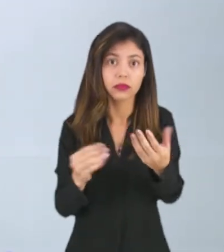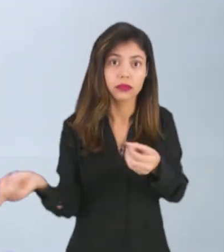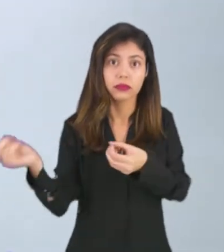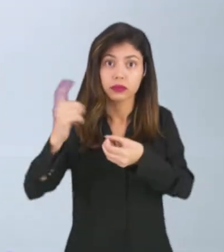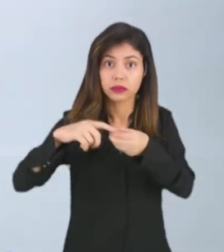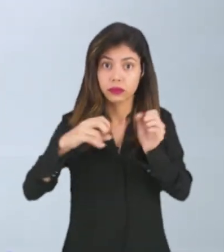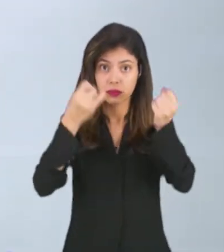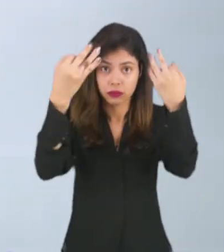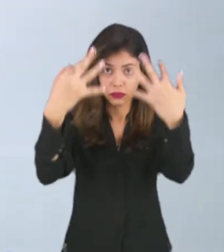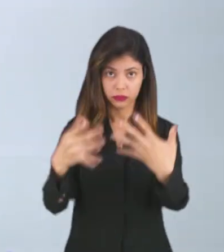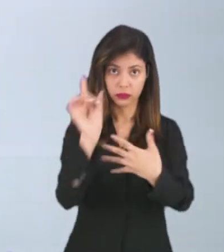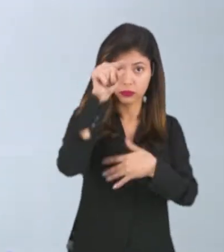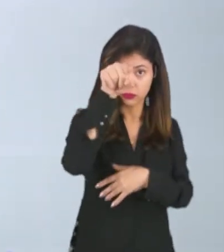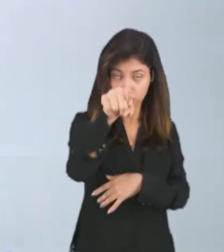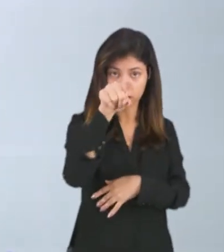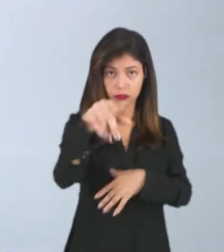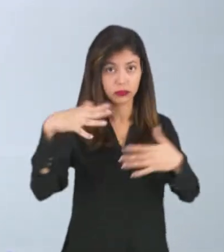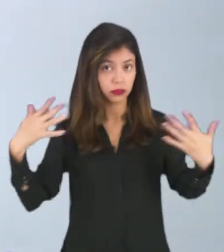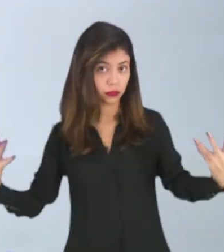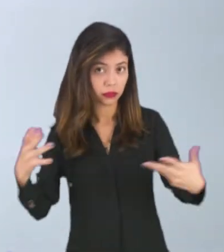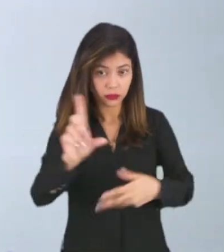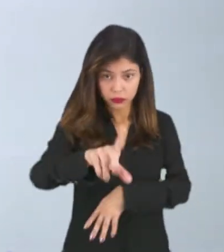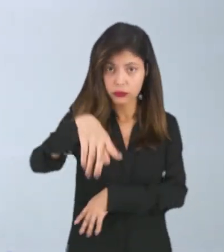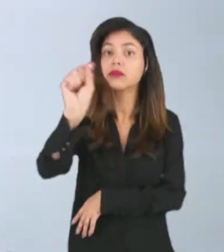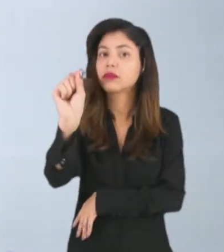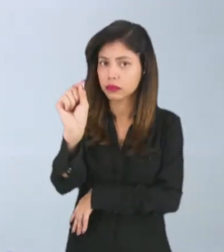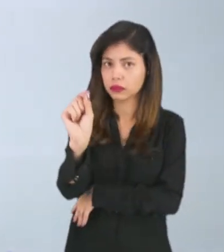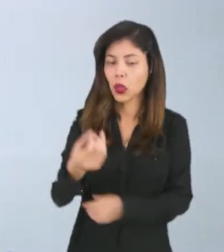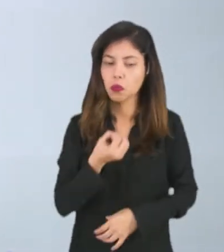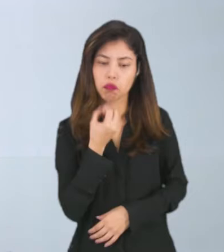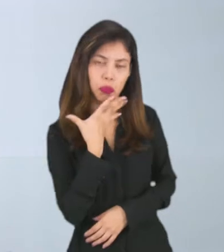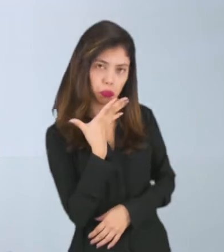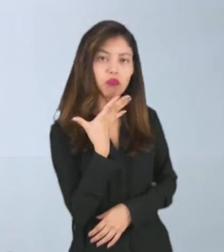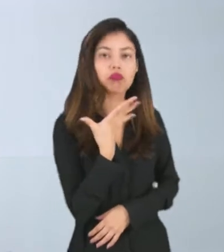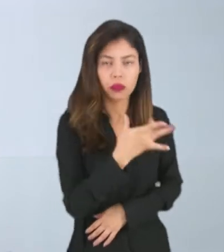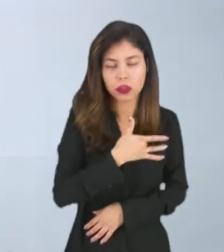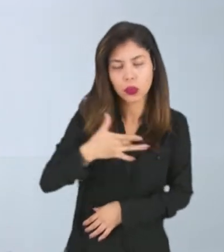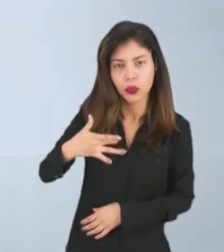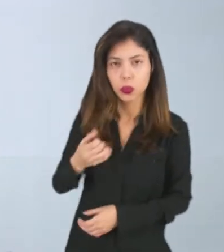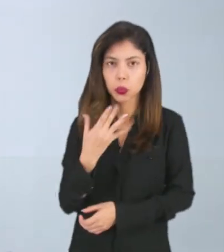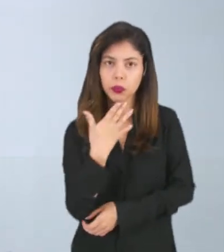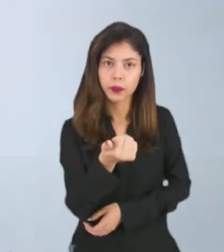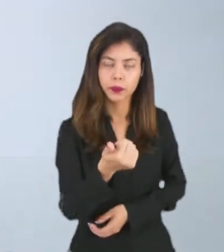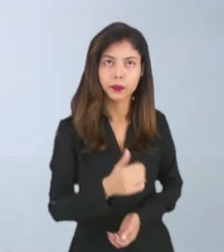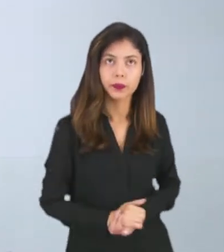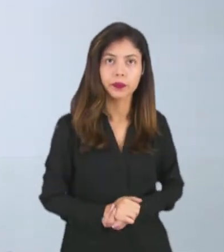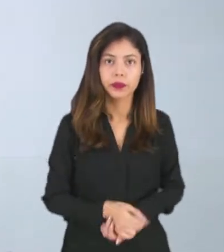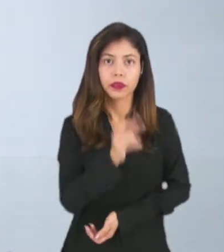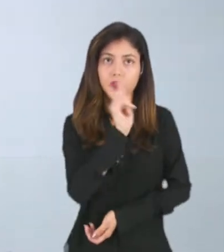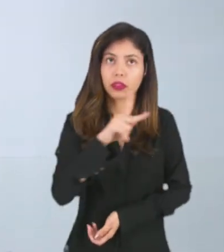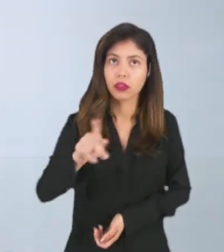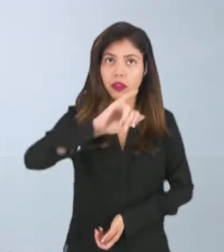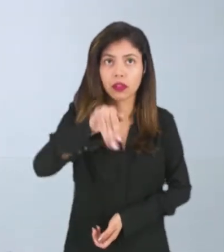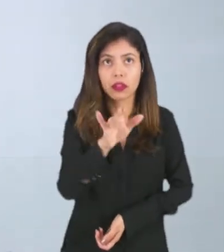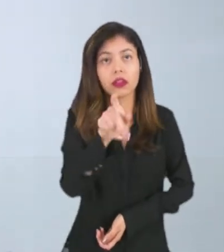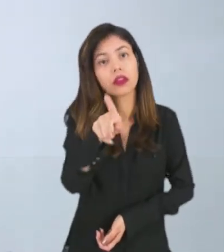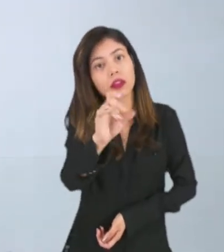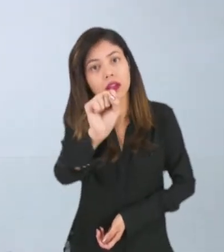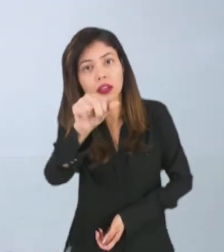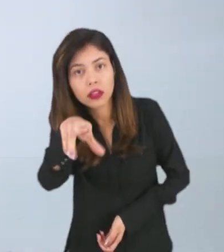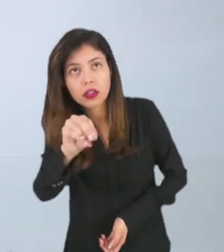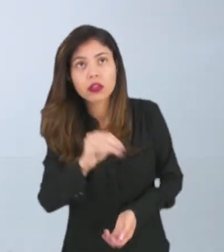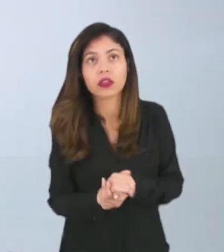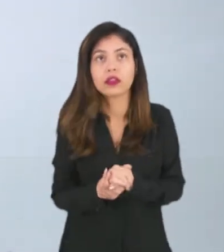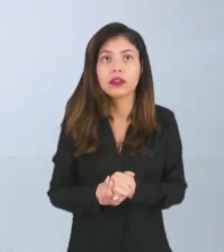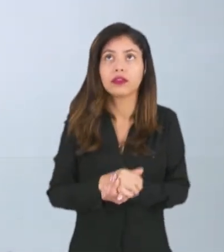em consideração para você escolher um bom indicador de saúde. Tudo bem? Eu sou o professor Jackson e essa é a